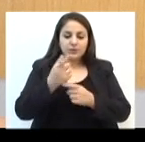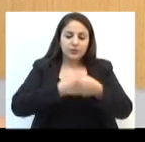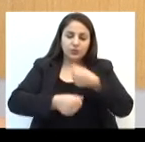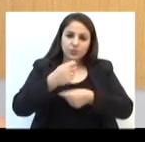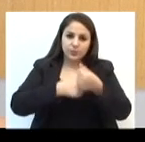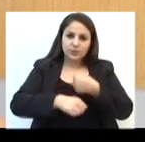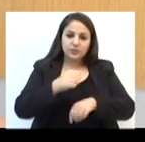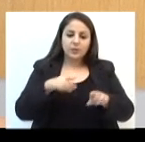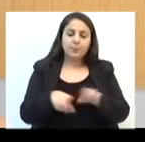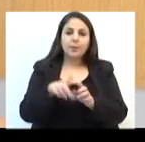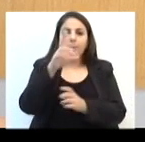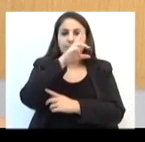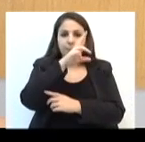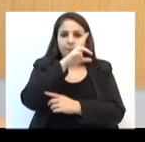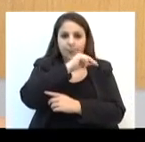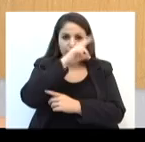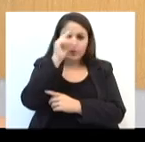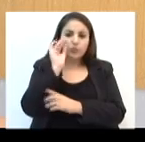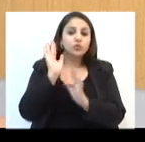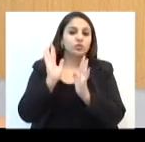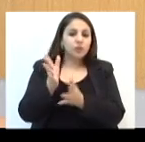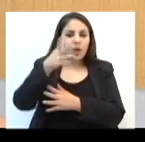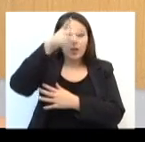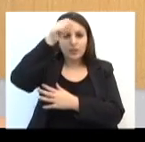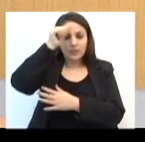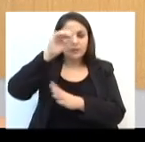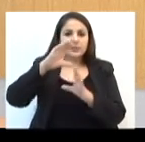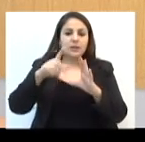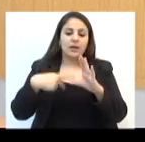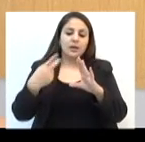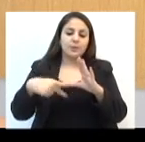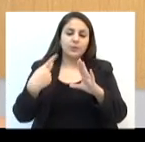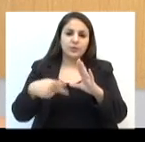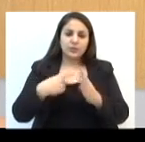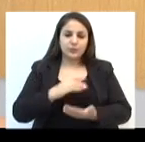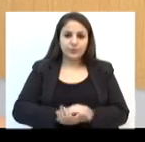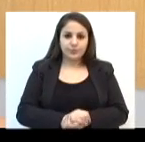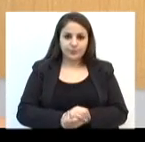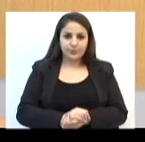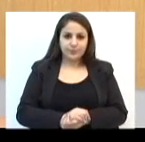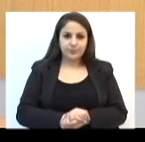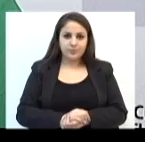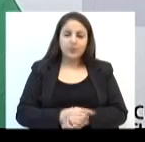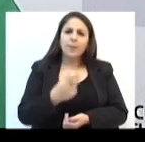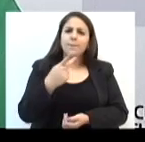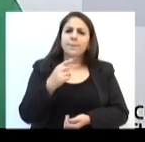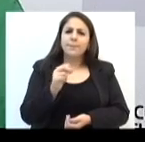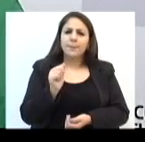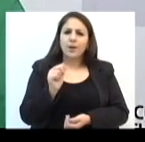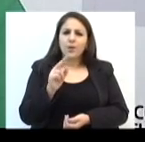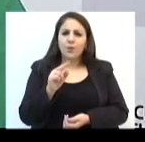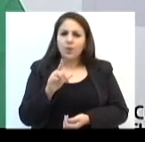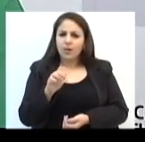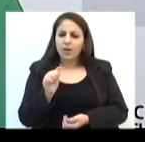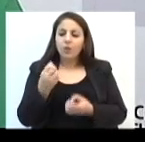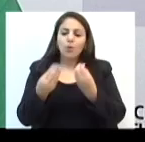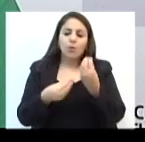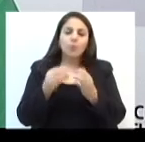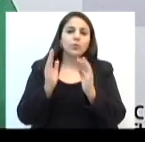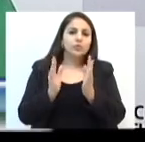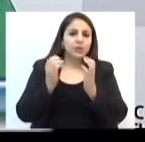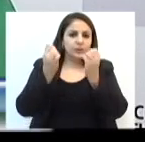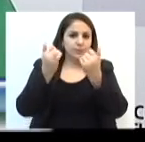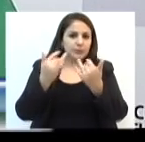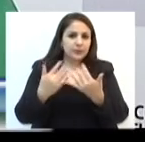mini-reforma administrativa para a Prefeitura já está em análise na Câmara de Vereadores. Paula, como você explicou,